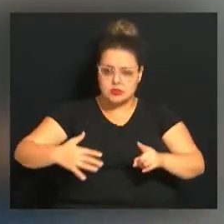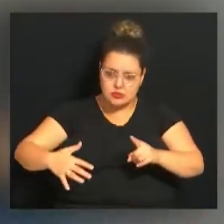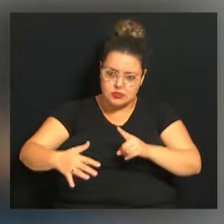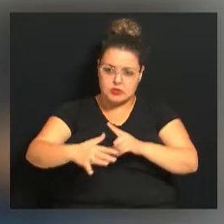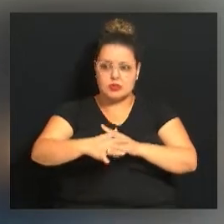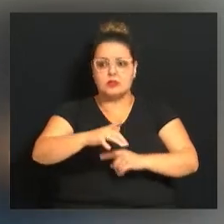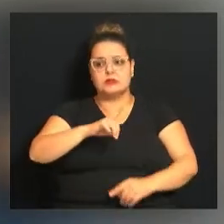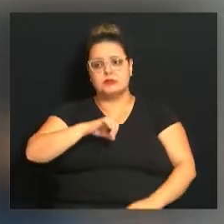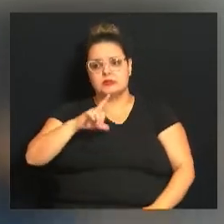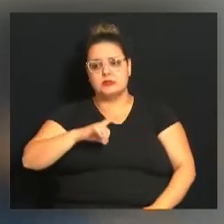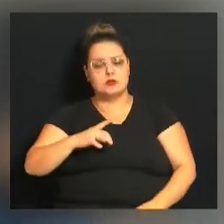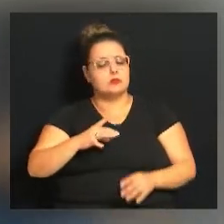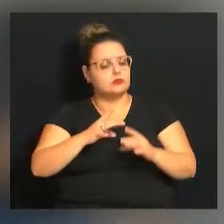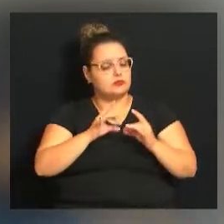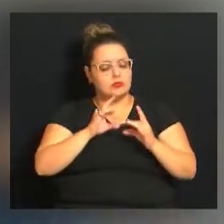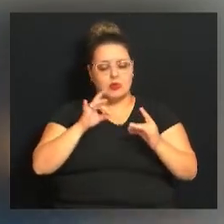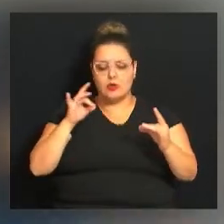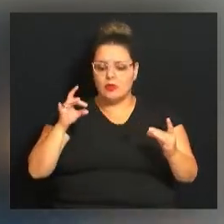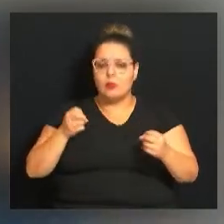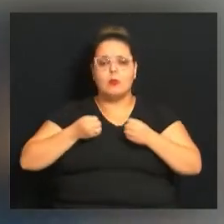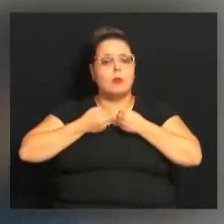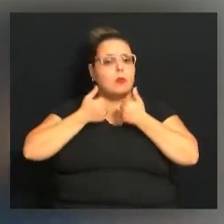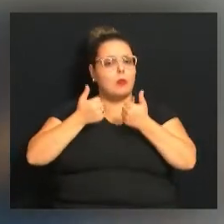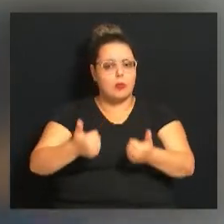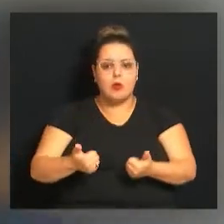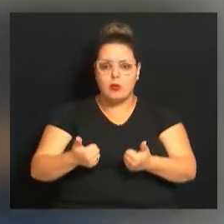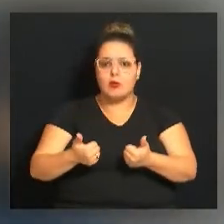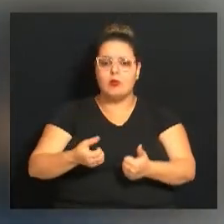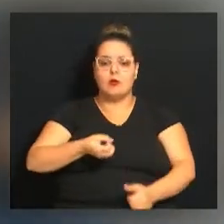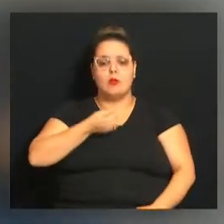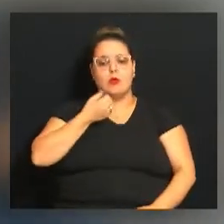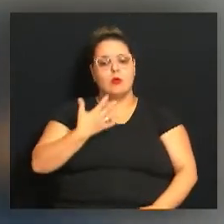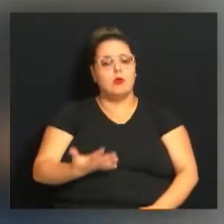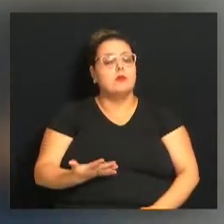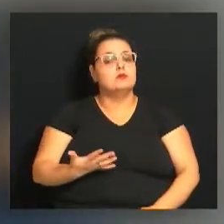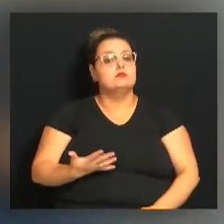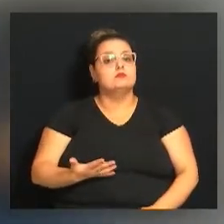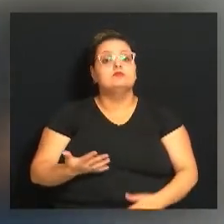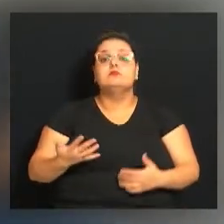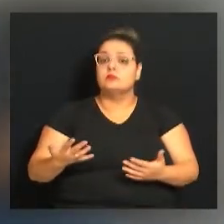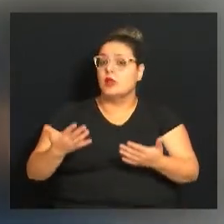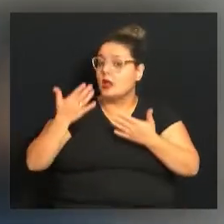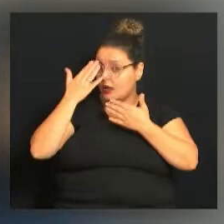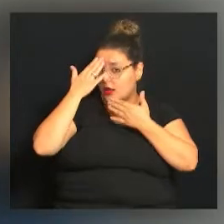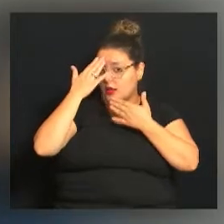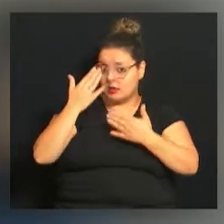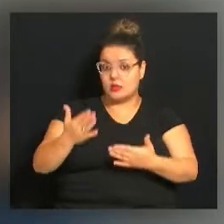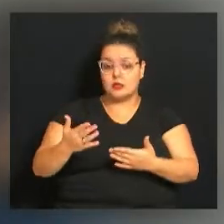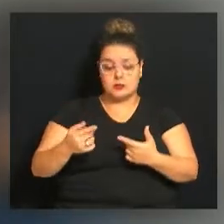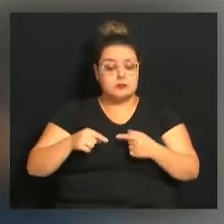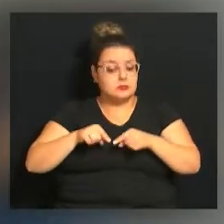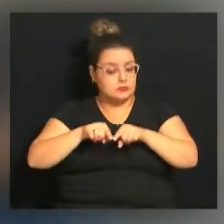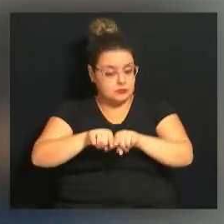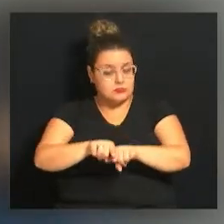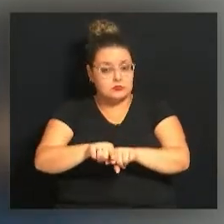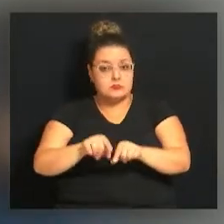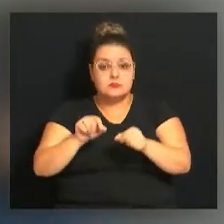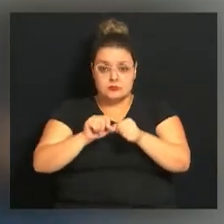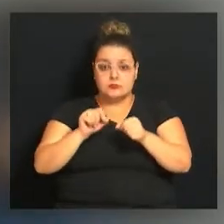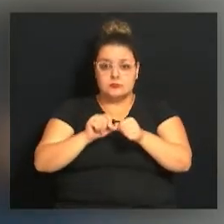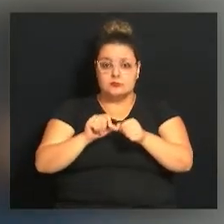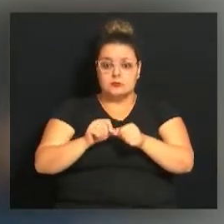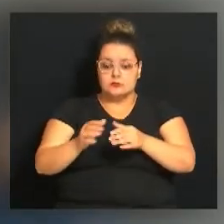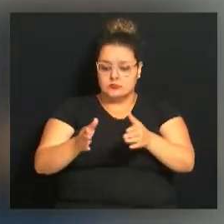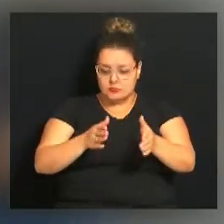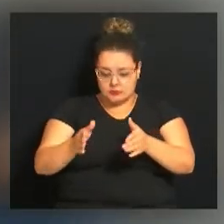tido feedbacks muito positivos da sociedade, e, portanto, agradecer a parceria que fora feita nesse